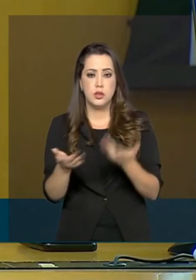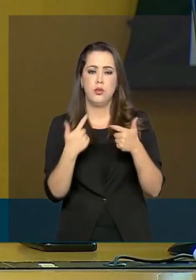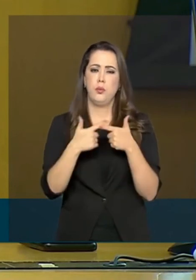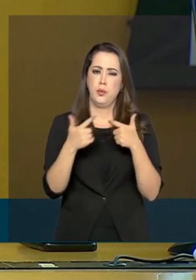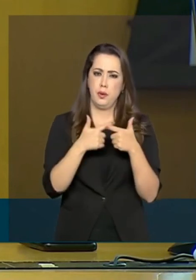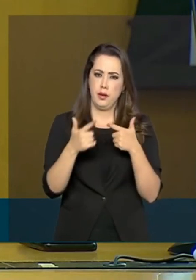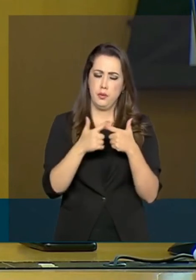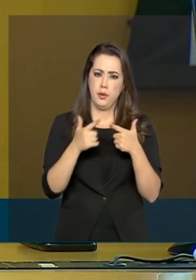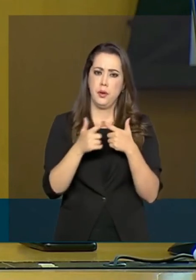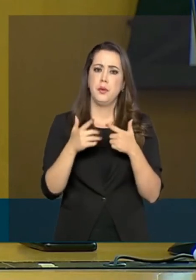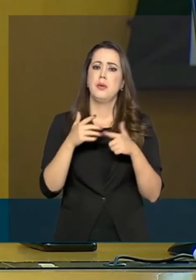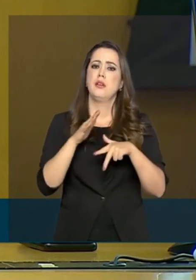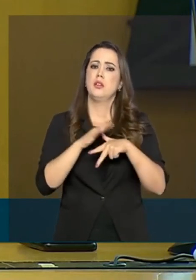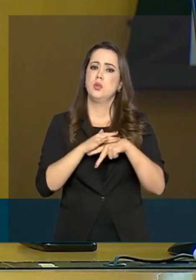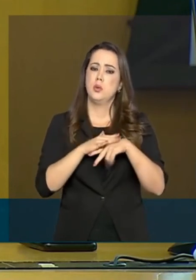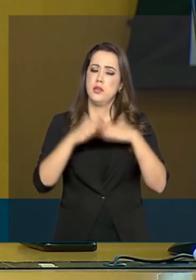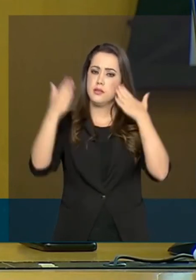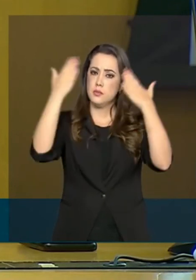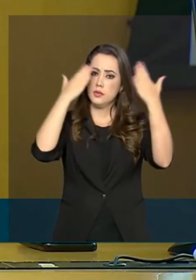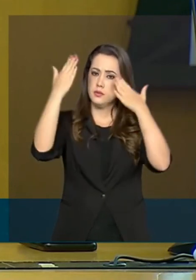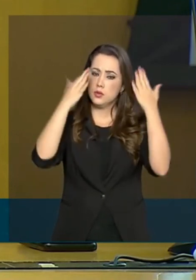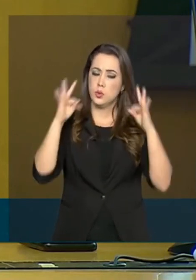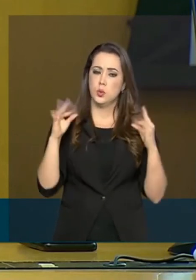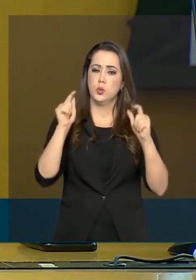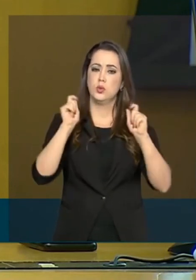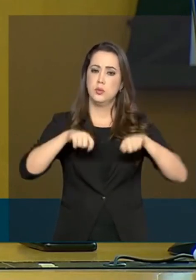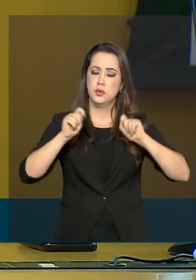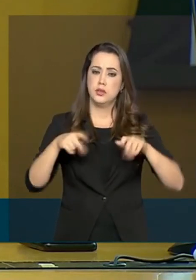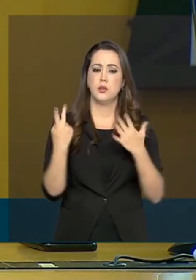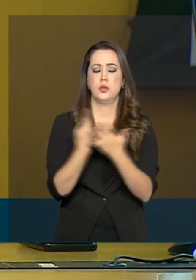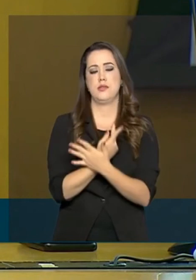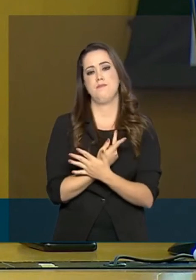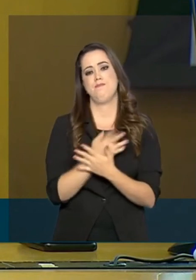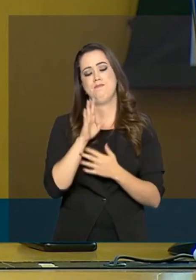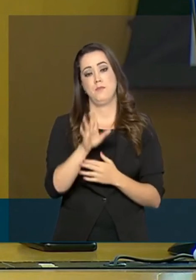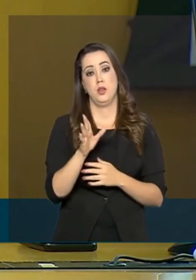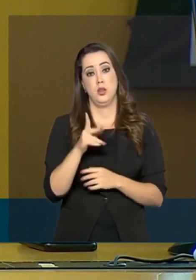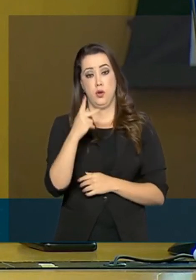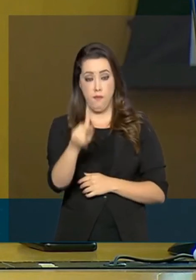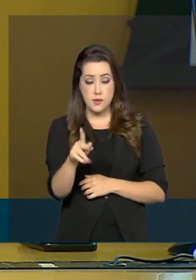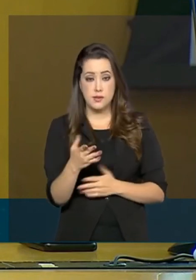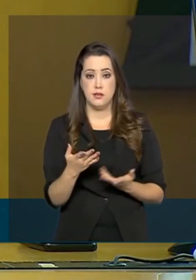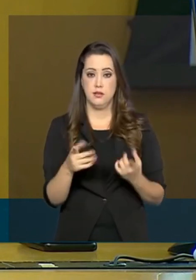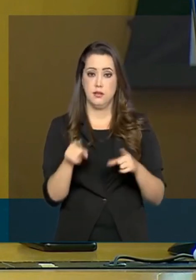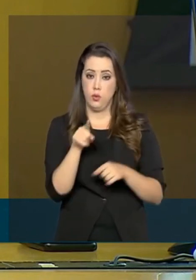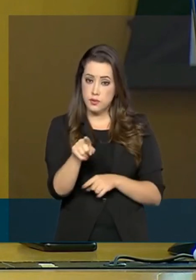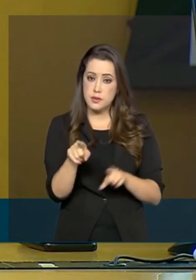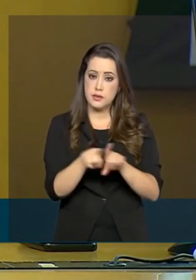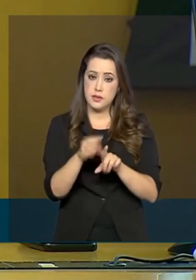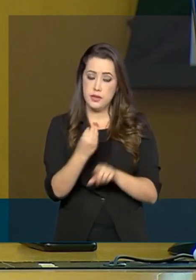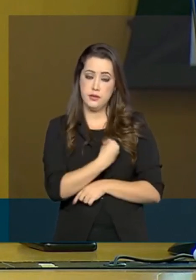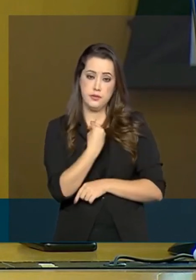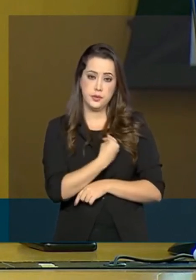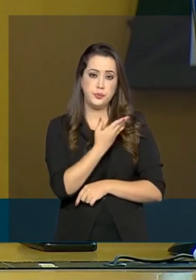questões das doenças mentais, com tudo que poderia acontecer contigo, que vive